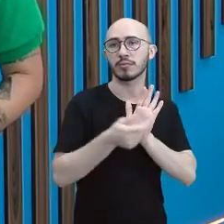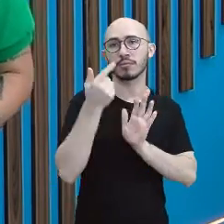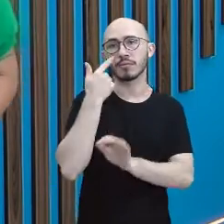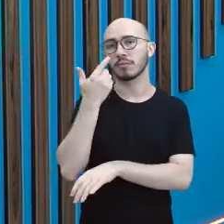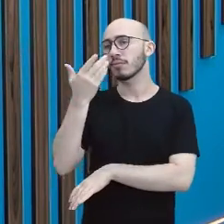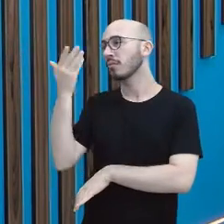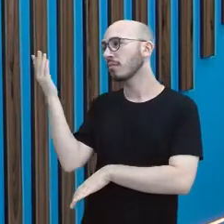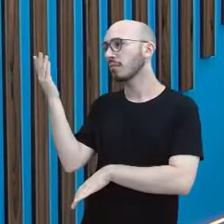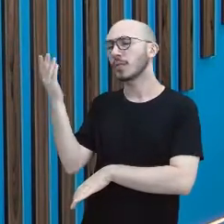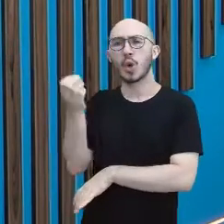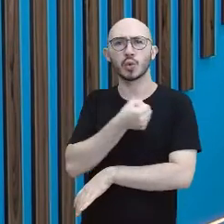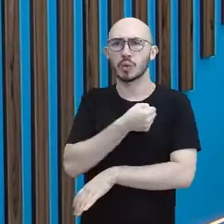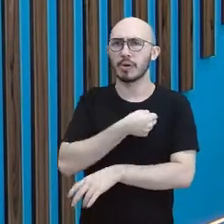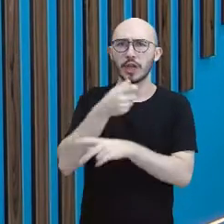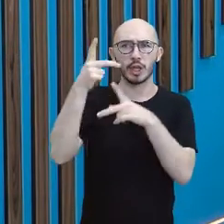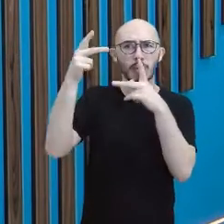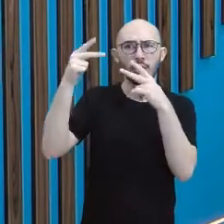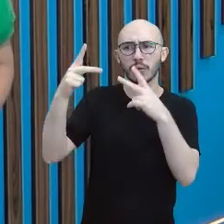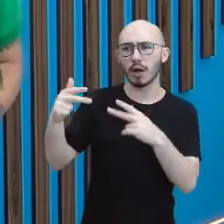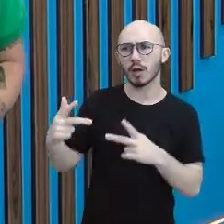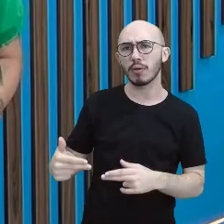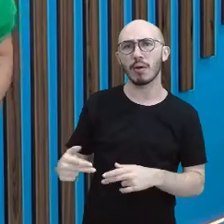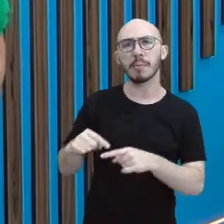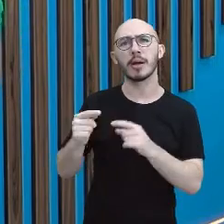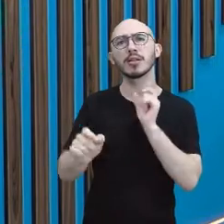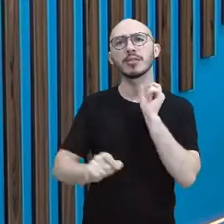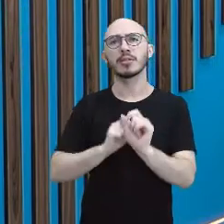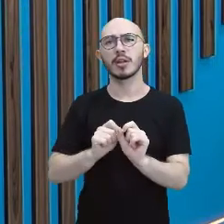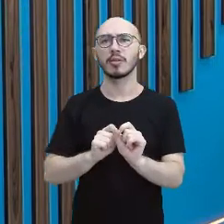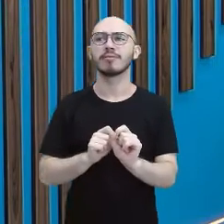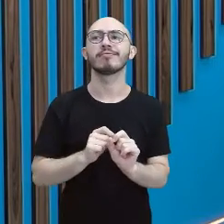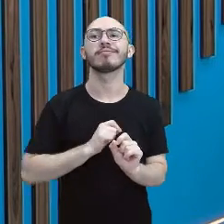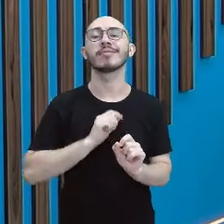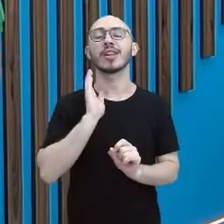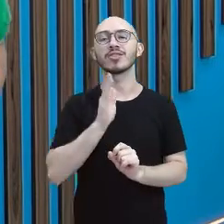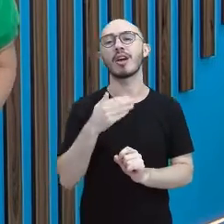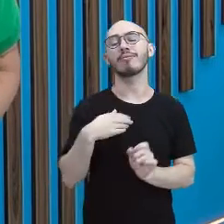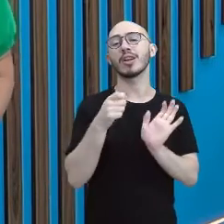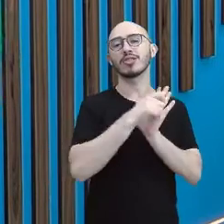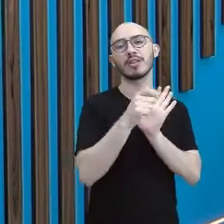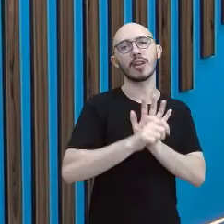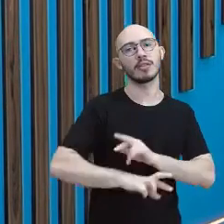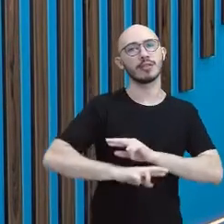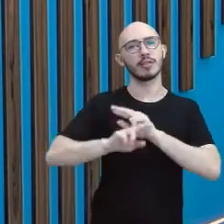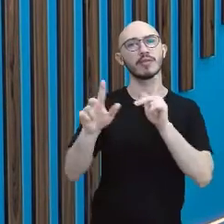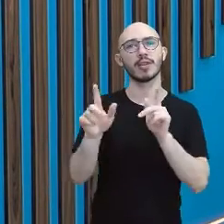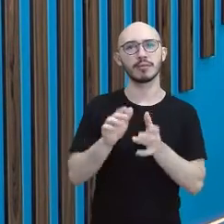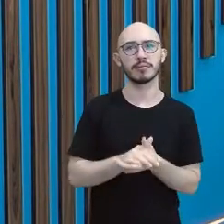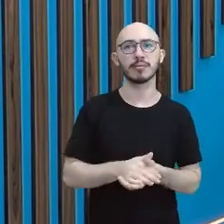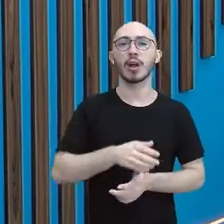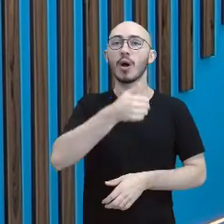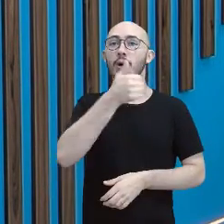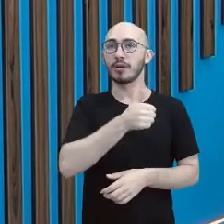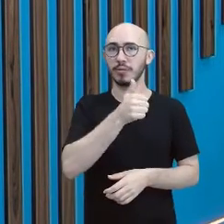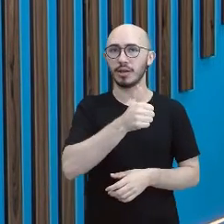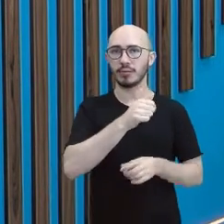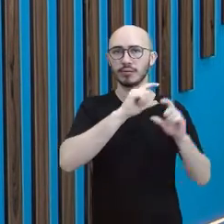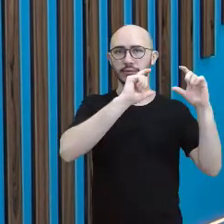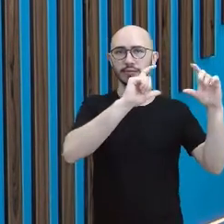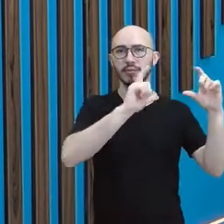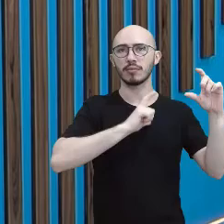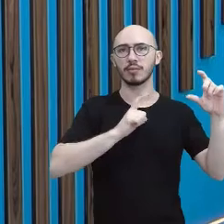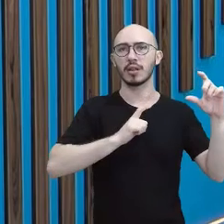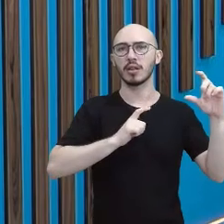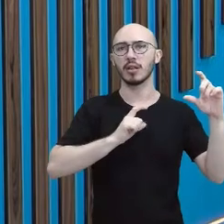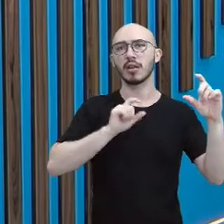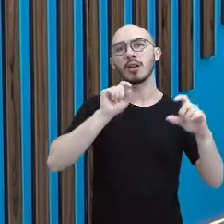número, mas do lado de cá eu estou começando a escrever de uma forma diferente. Perceba que esse primeiro aqui tem um 0